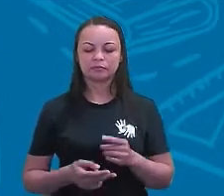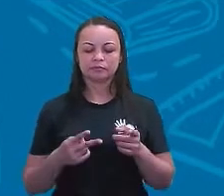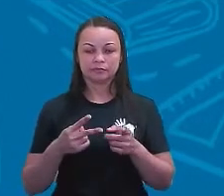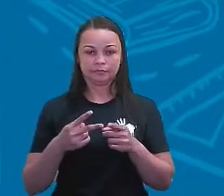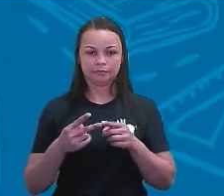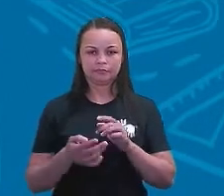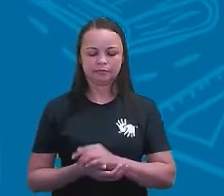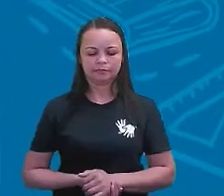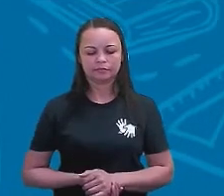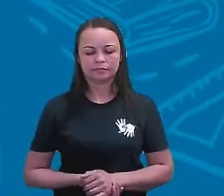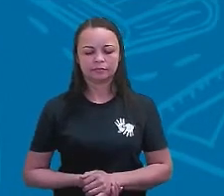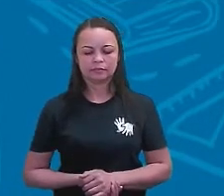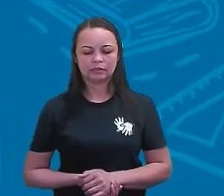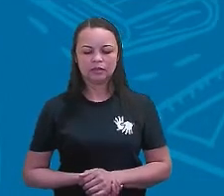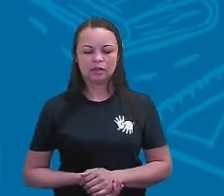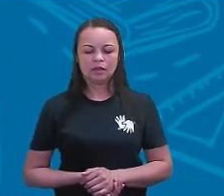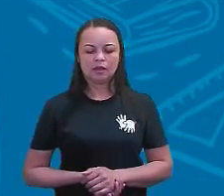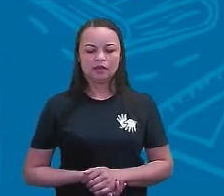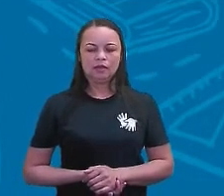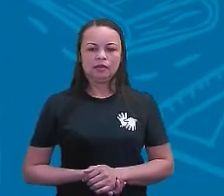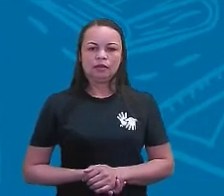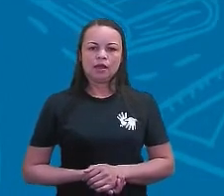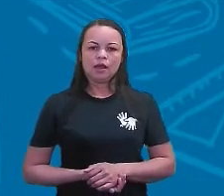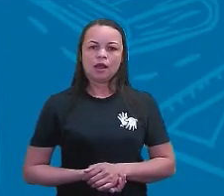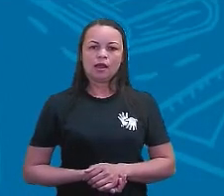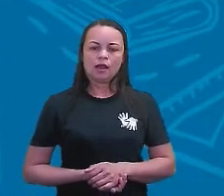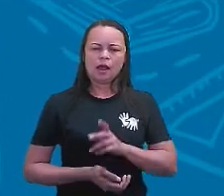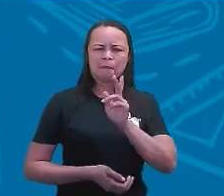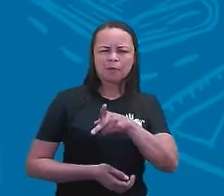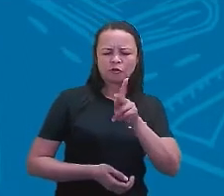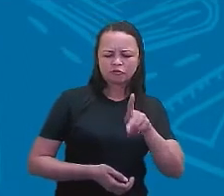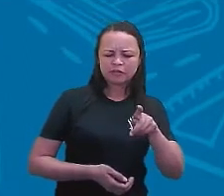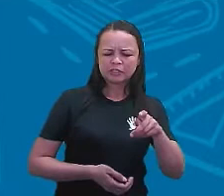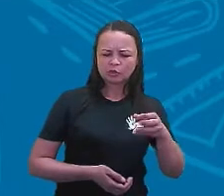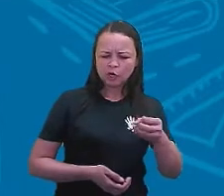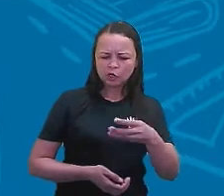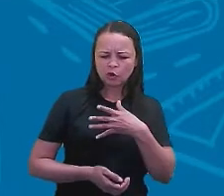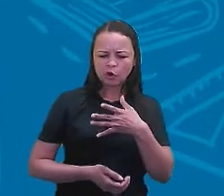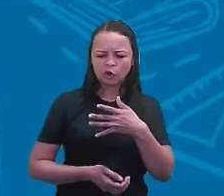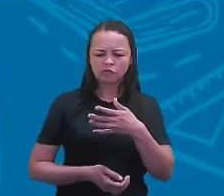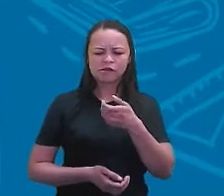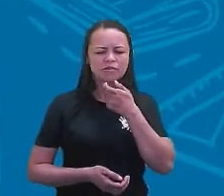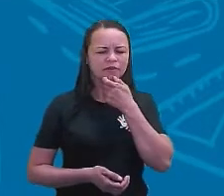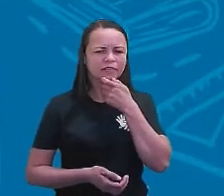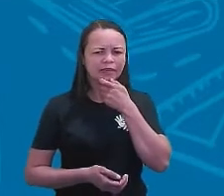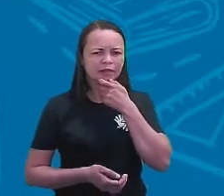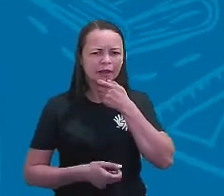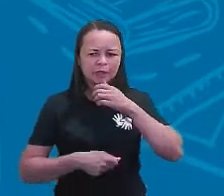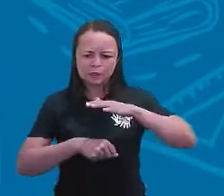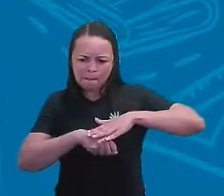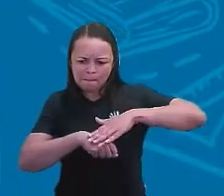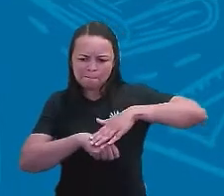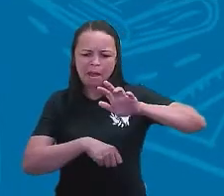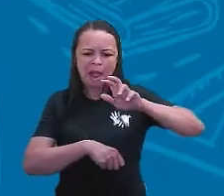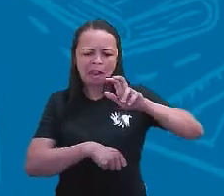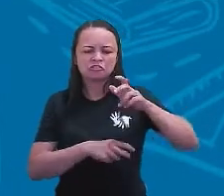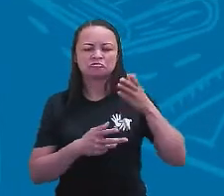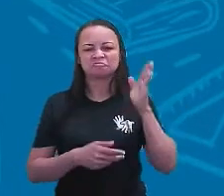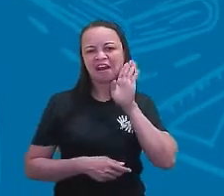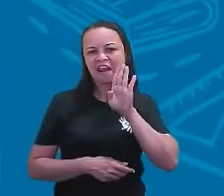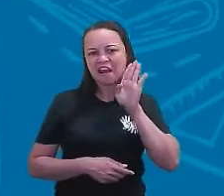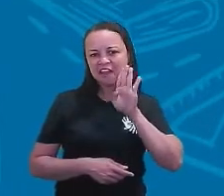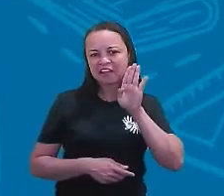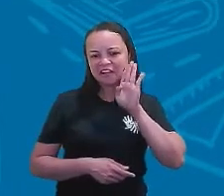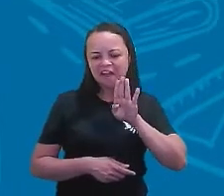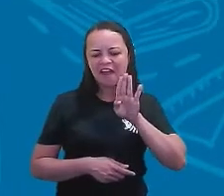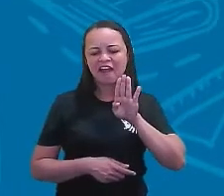exemplo. The new English teacher is nicer than the former one. E aí a gente tem a nova professora de